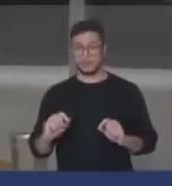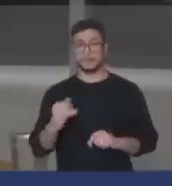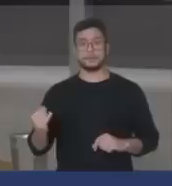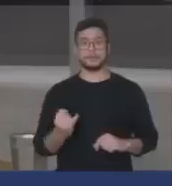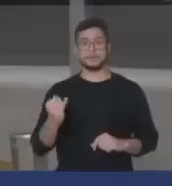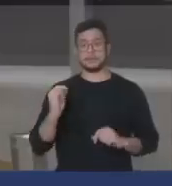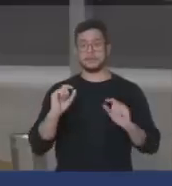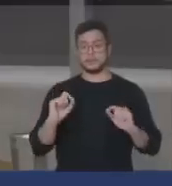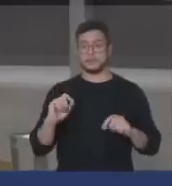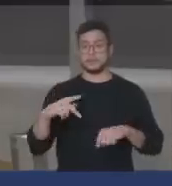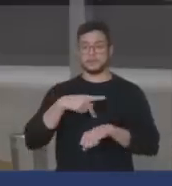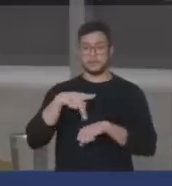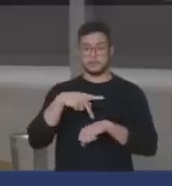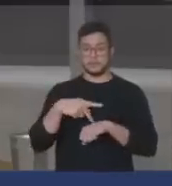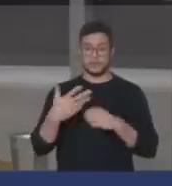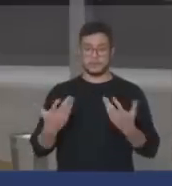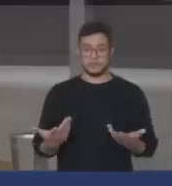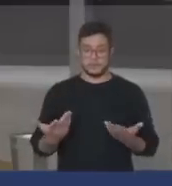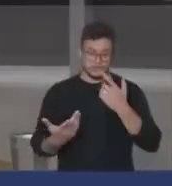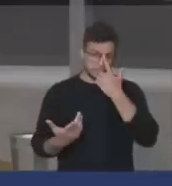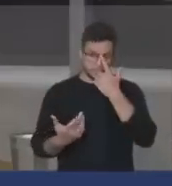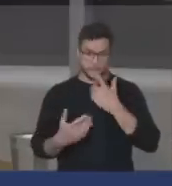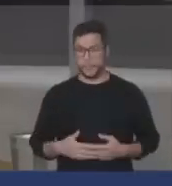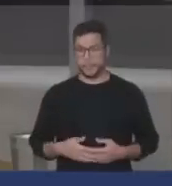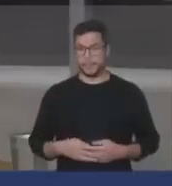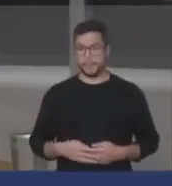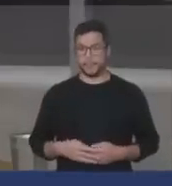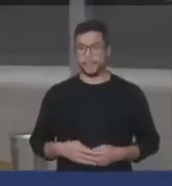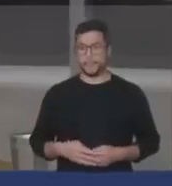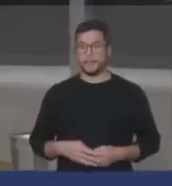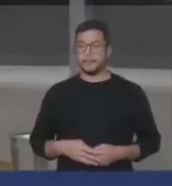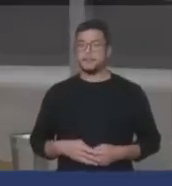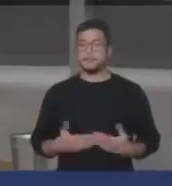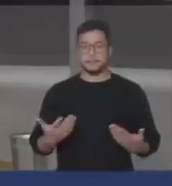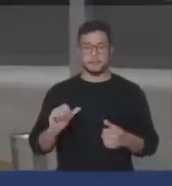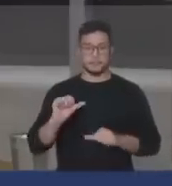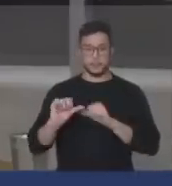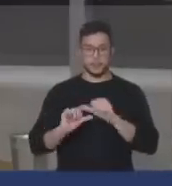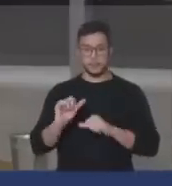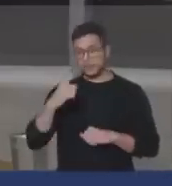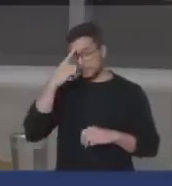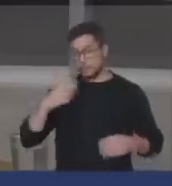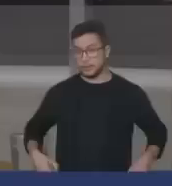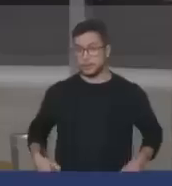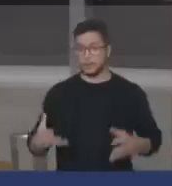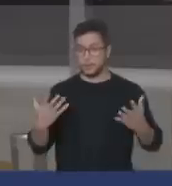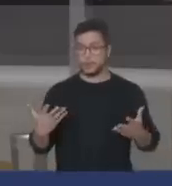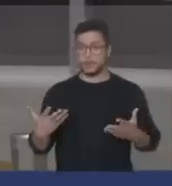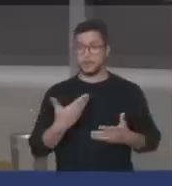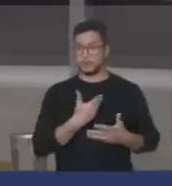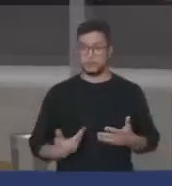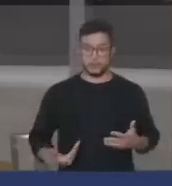importância para o país do referido projeto. Afinal de contas, em primeiro lugar, muda a lógica dos gastos públicos do governo